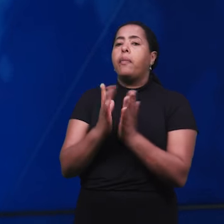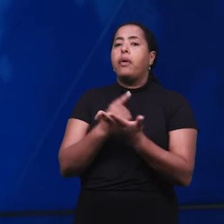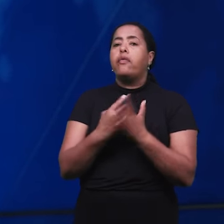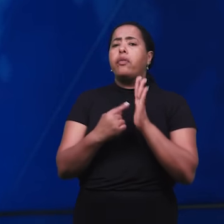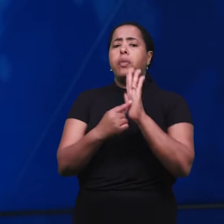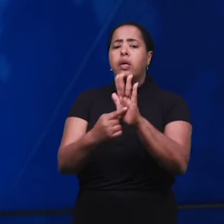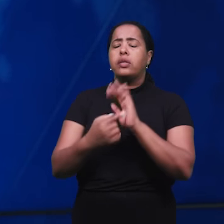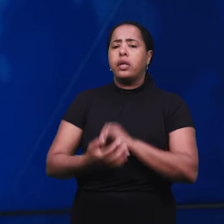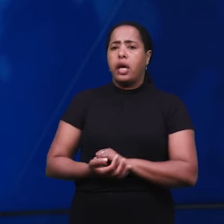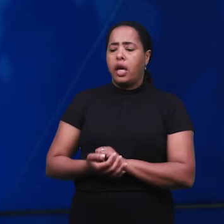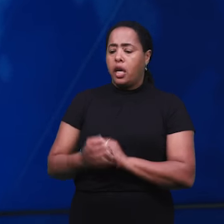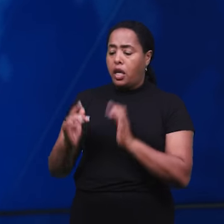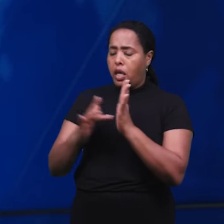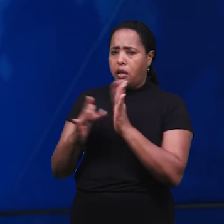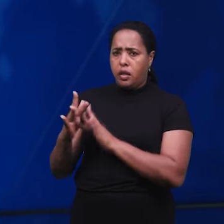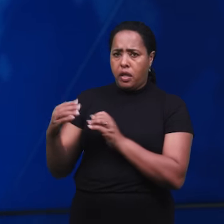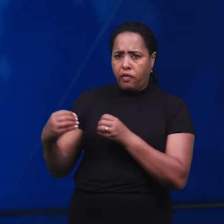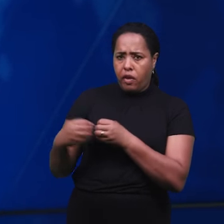Pedro.